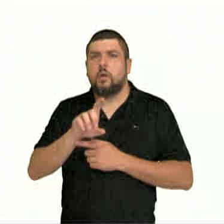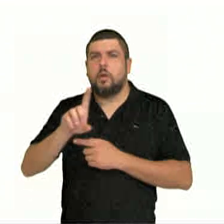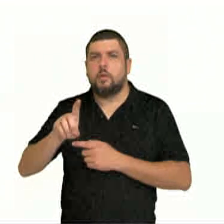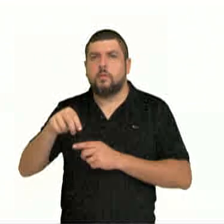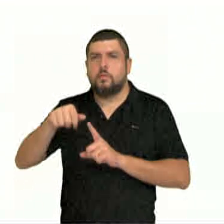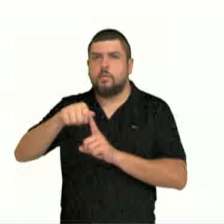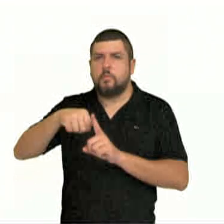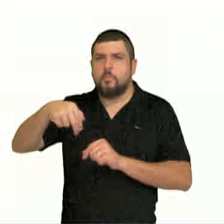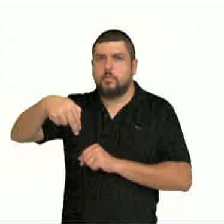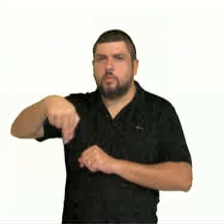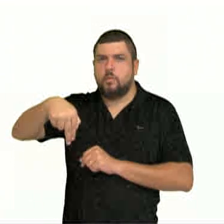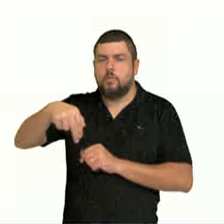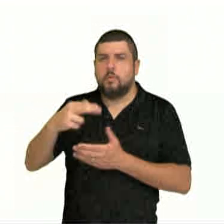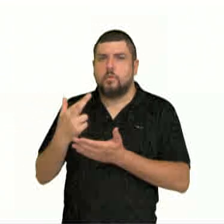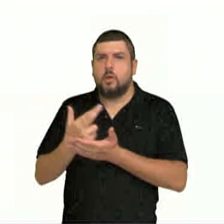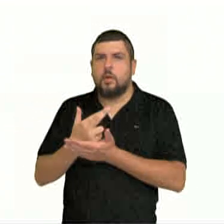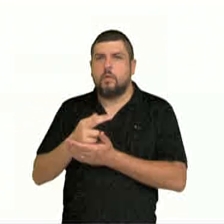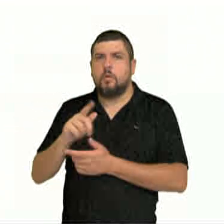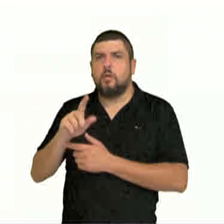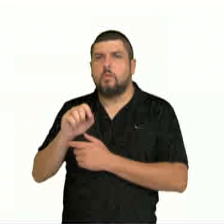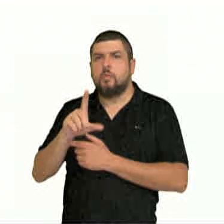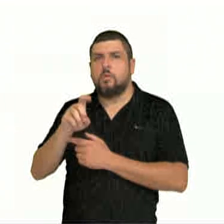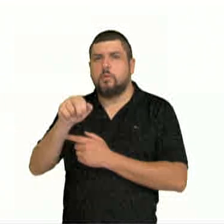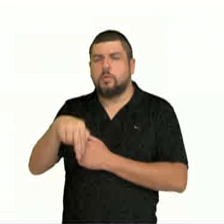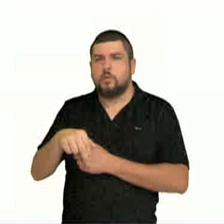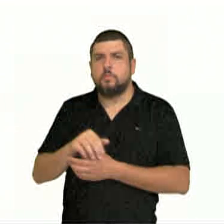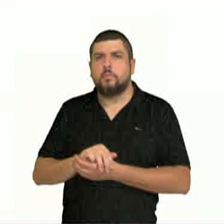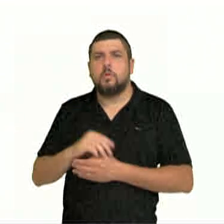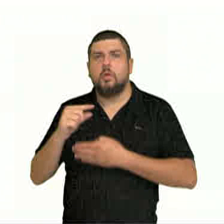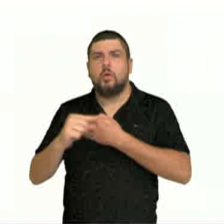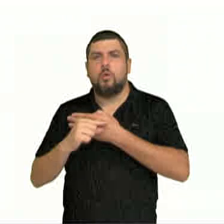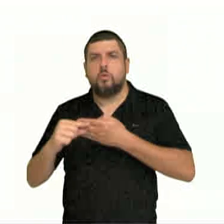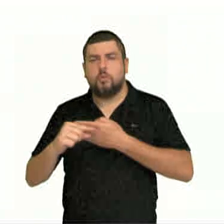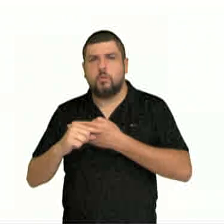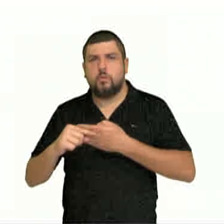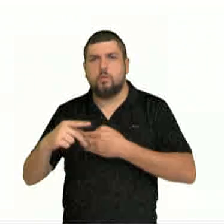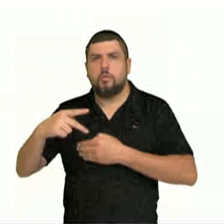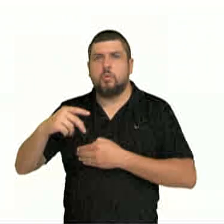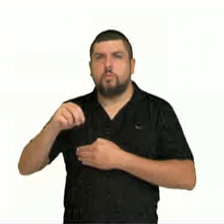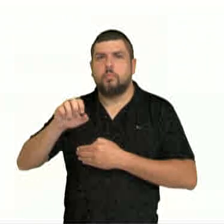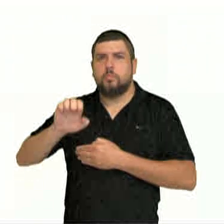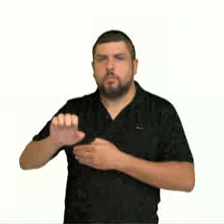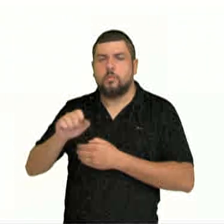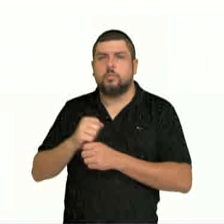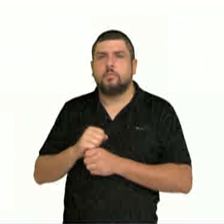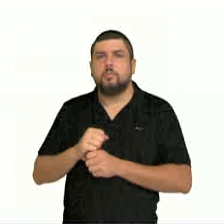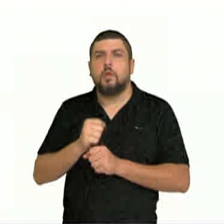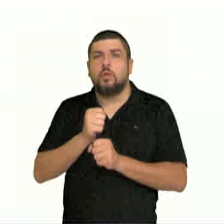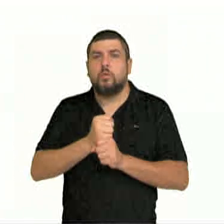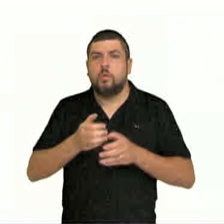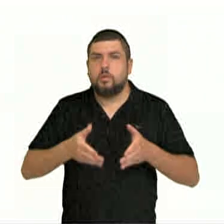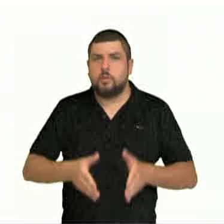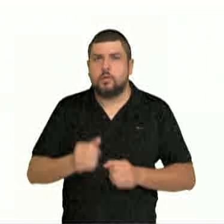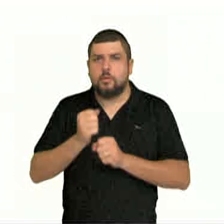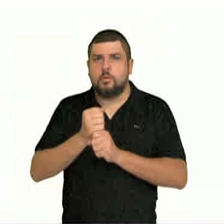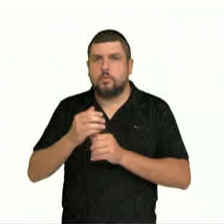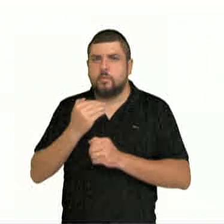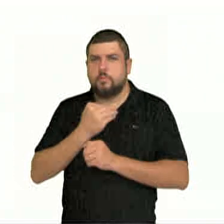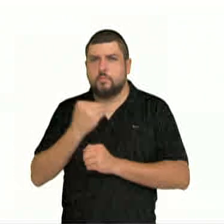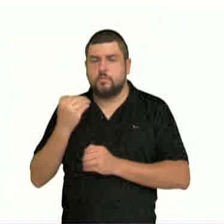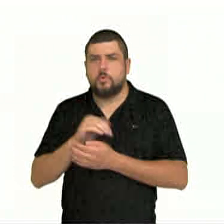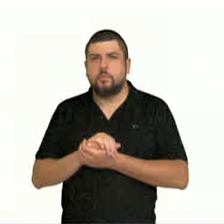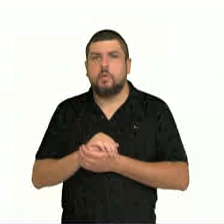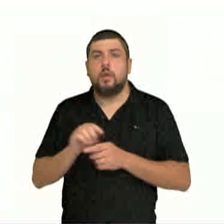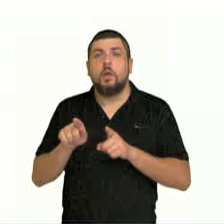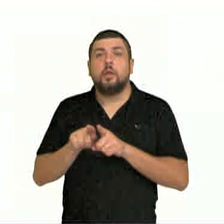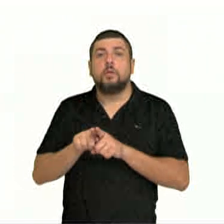na revista Godey, e Edgar Allan Poe, ó, ano do nascimento, ano em que ele faleceu, e dados do autor. Não tem